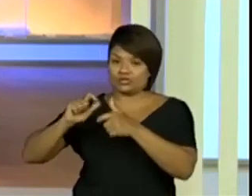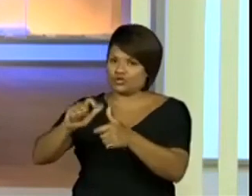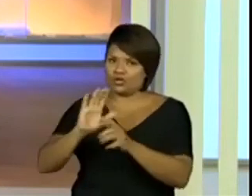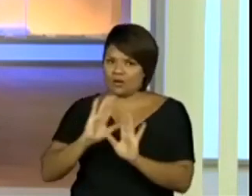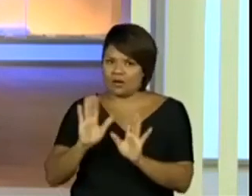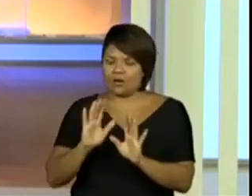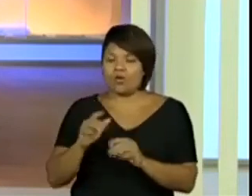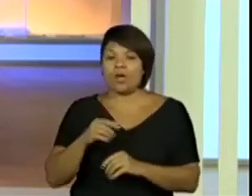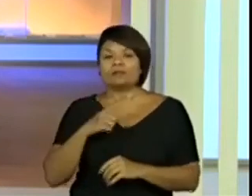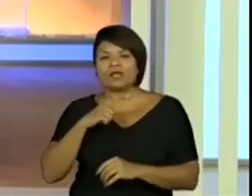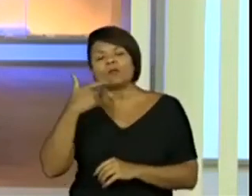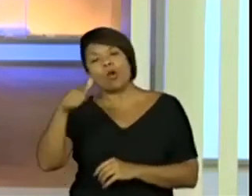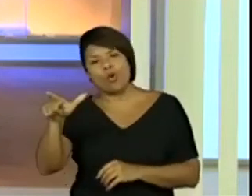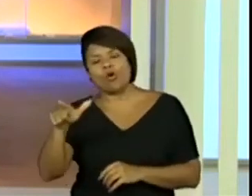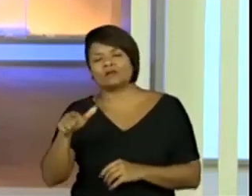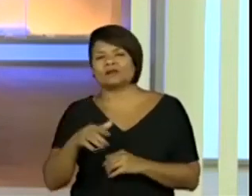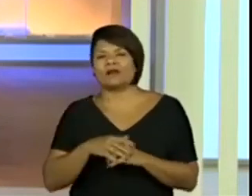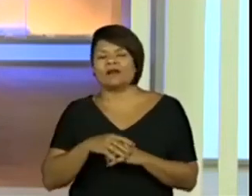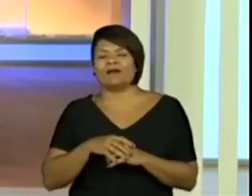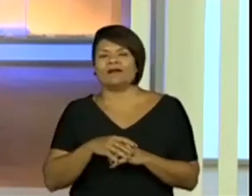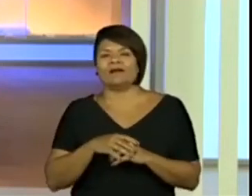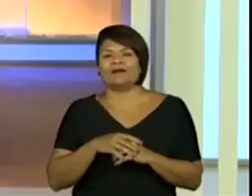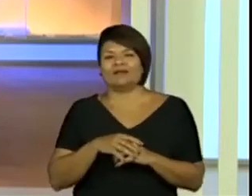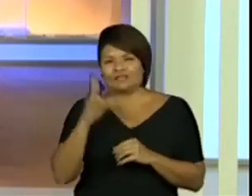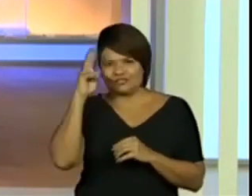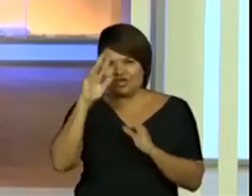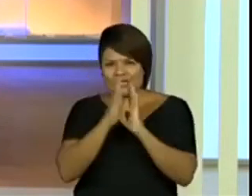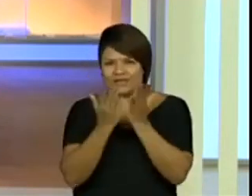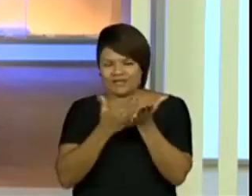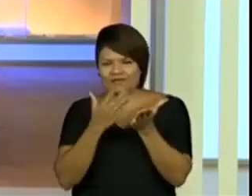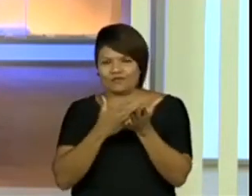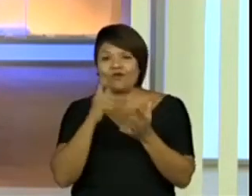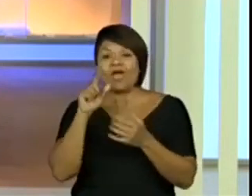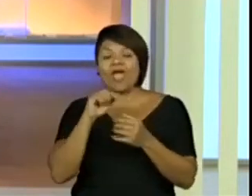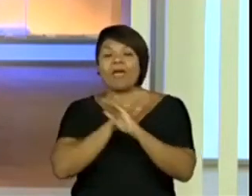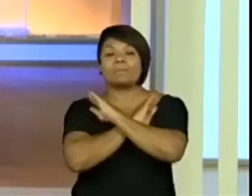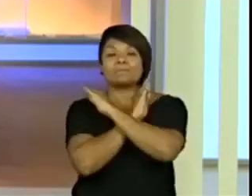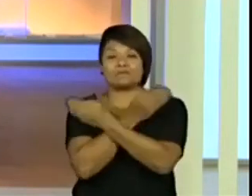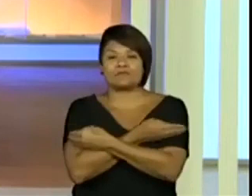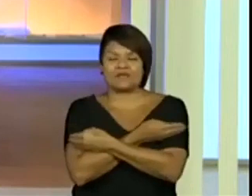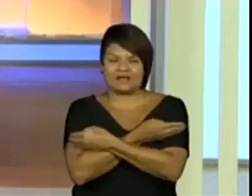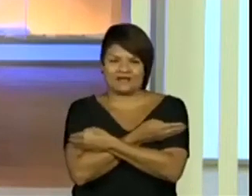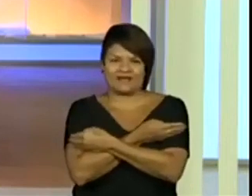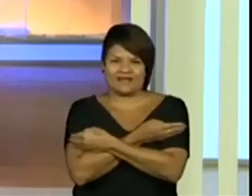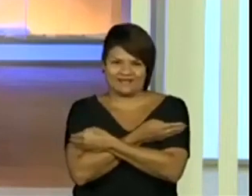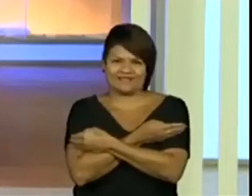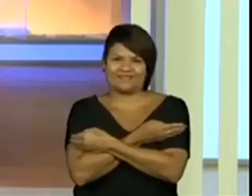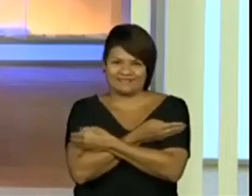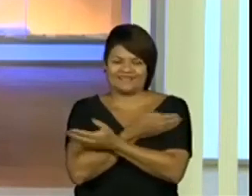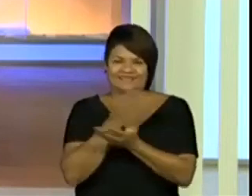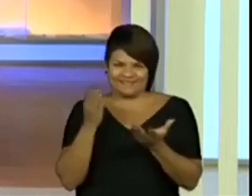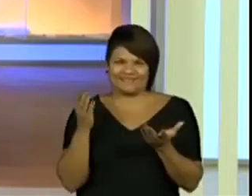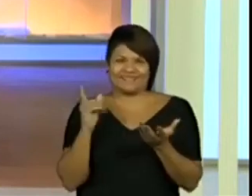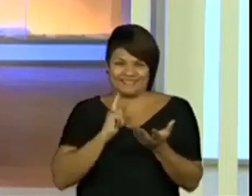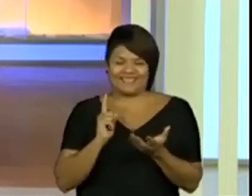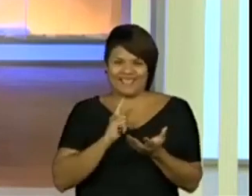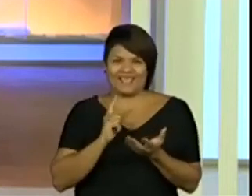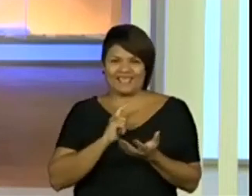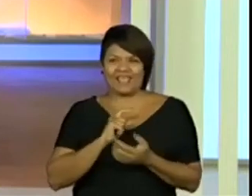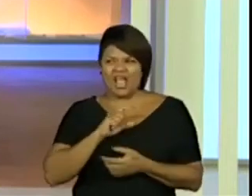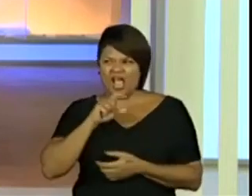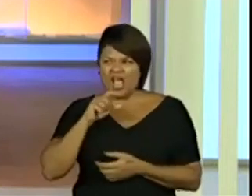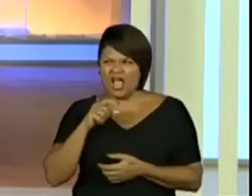também conhecidíssima que fala da vaidade suprema é a Branca de Neve, a madrasta, né?